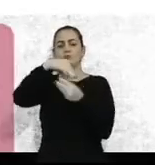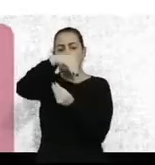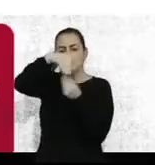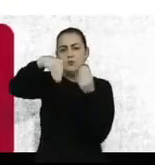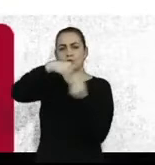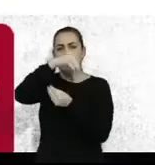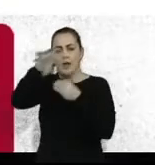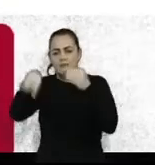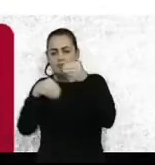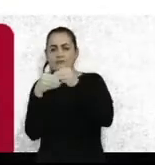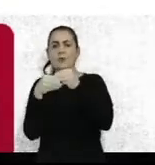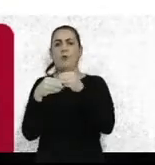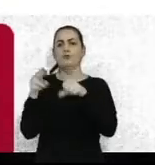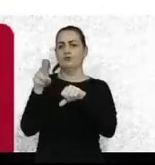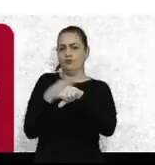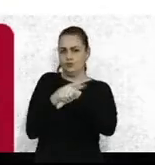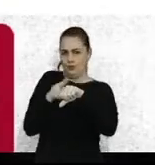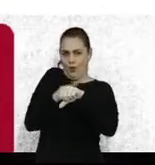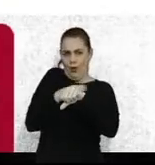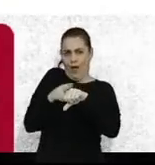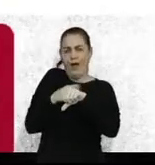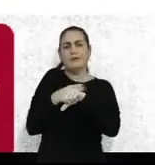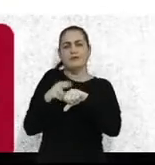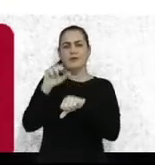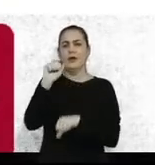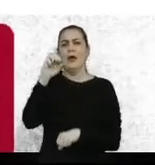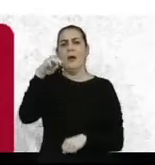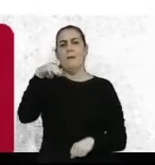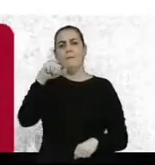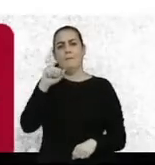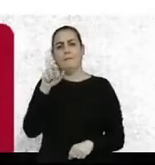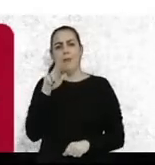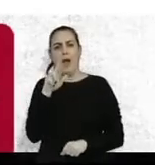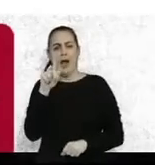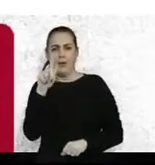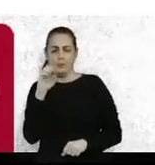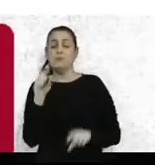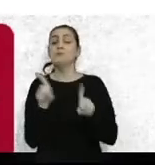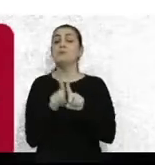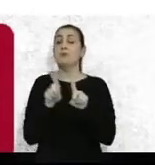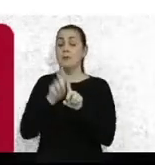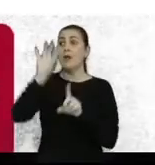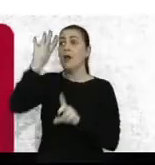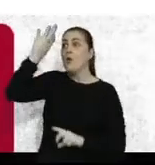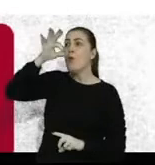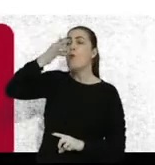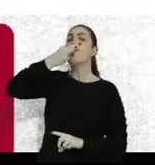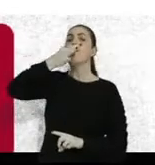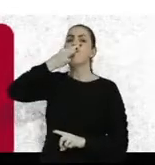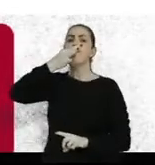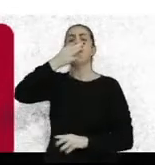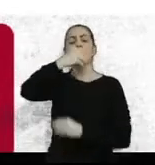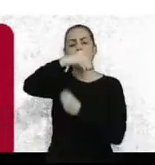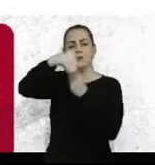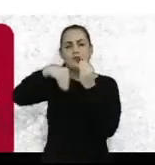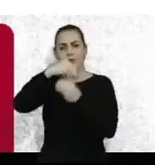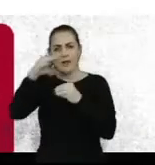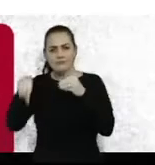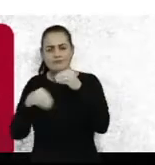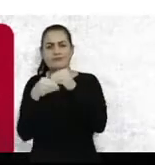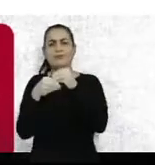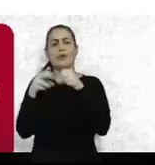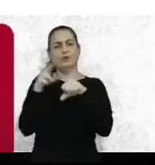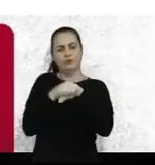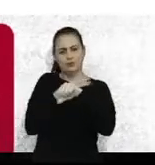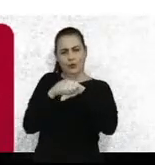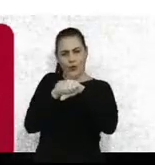cacau. E uva com chocolate amargo derretido, fica incrível isso aqui, inclusive. Não sei se vocês já comeram uva congelada, mas fazer a uvinha